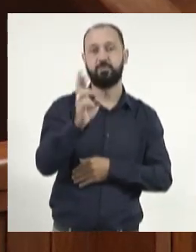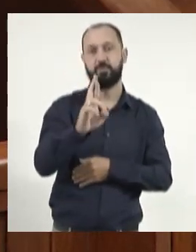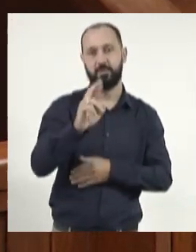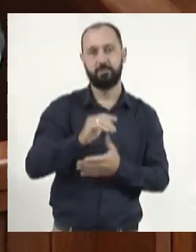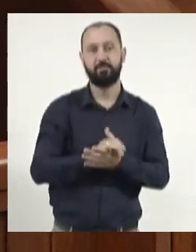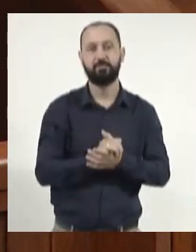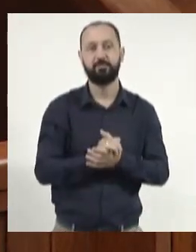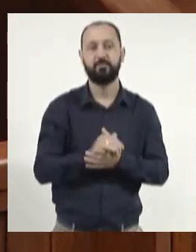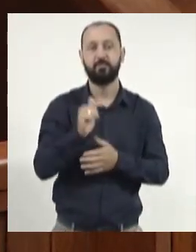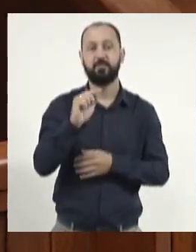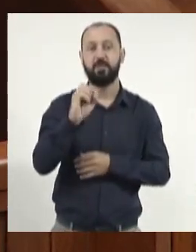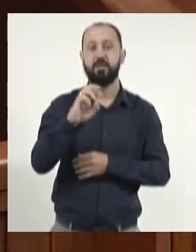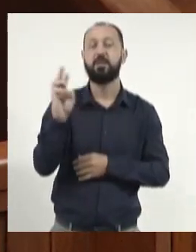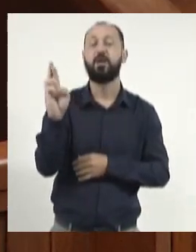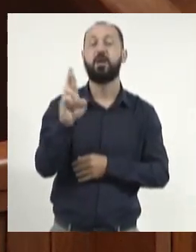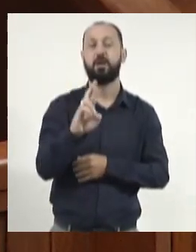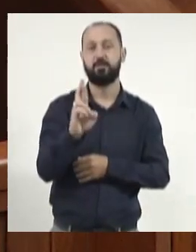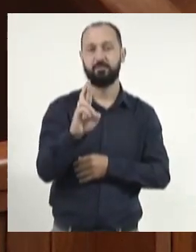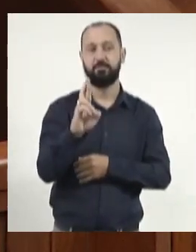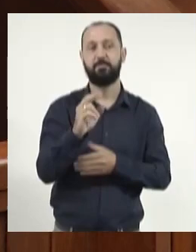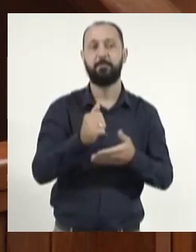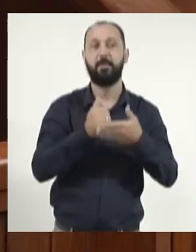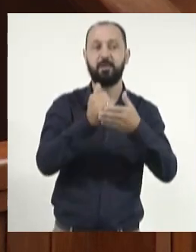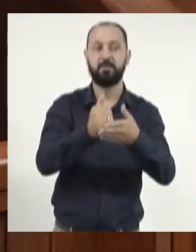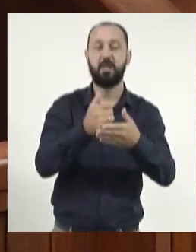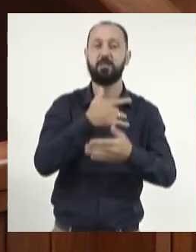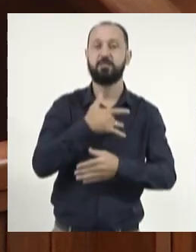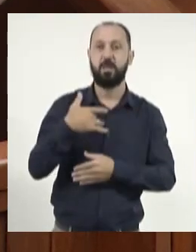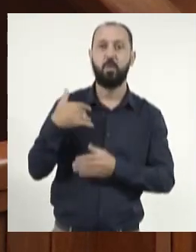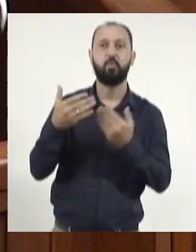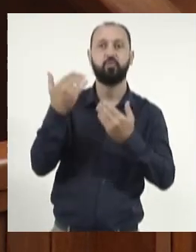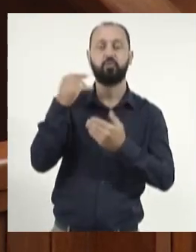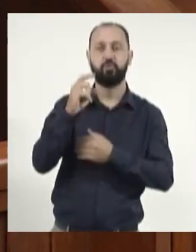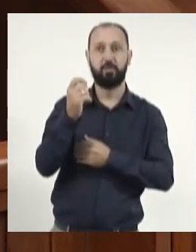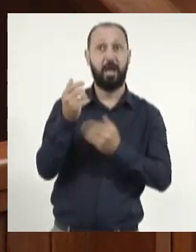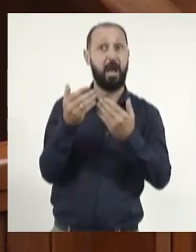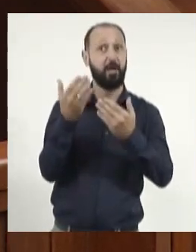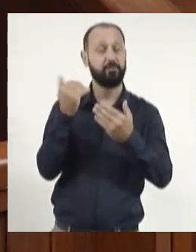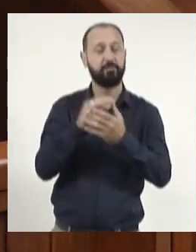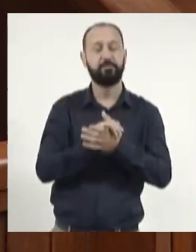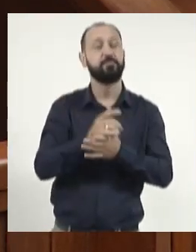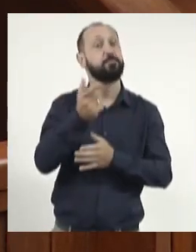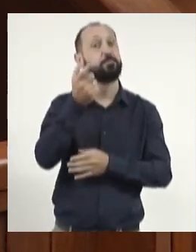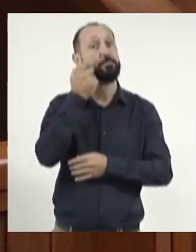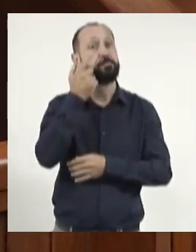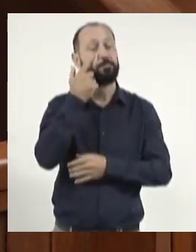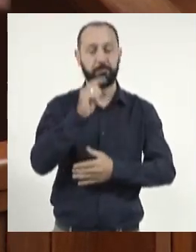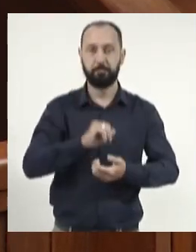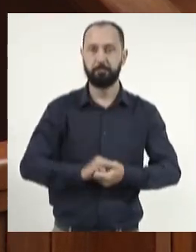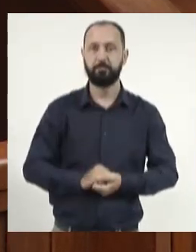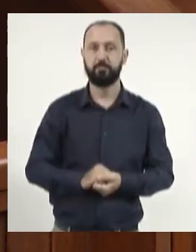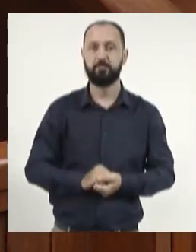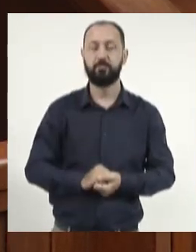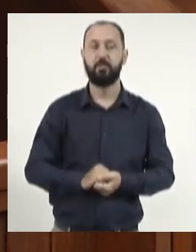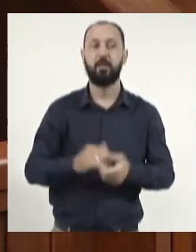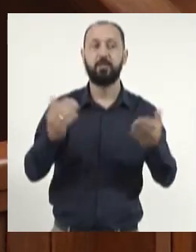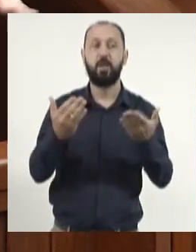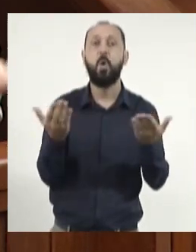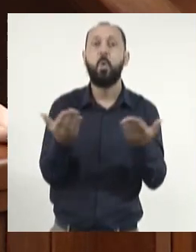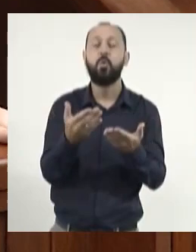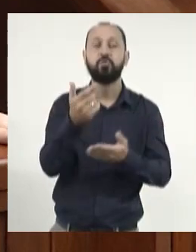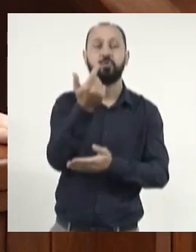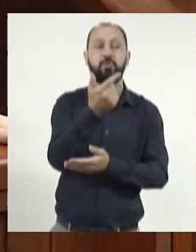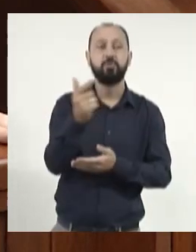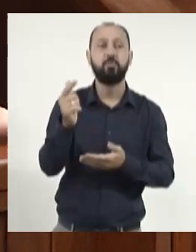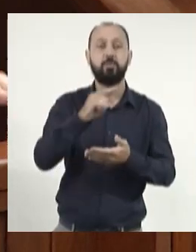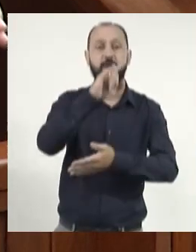R$ 70 milhões. R$ 70 milhões para salvar a saúde de Dourados à época. Pasmem os senhores. Até hoje não houve